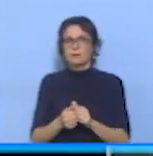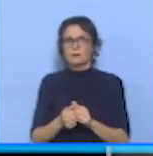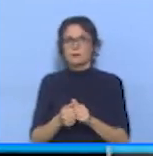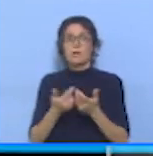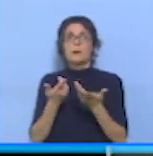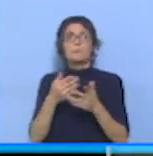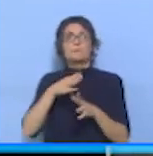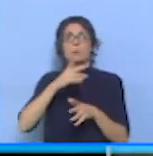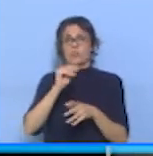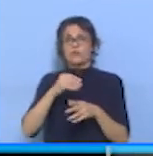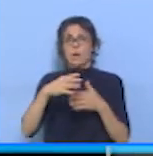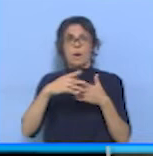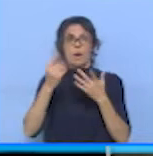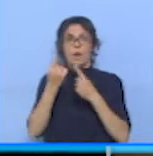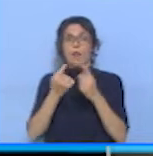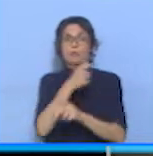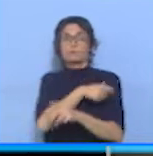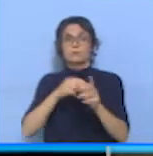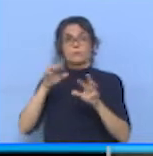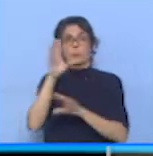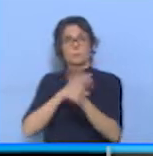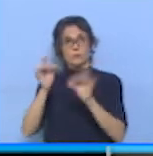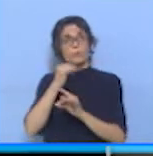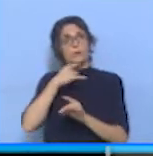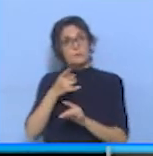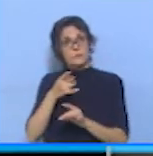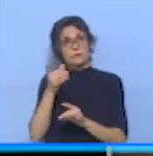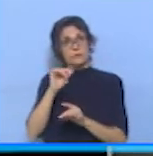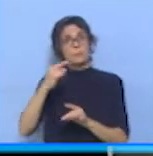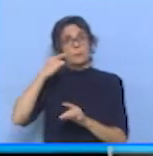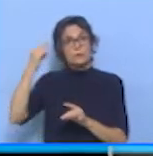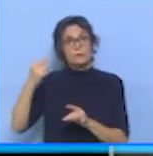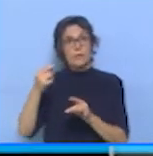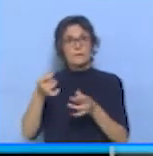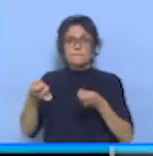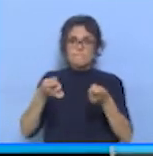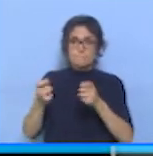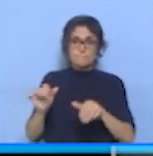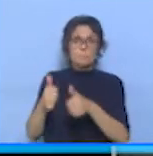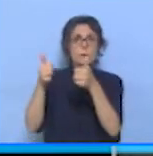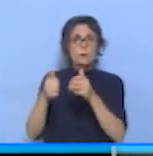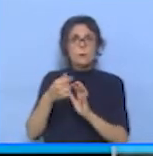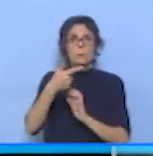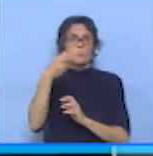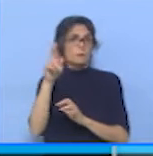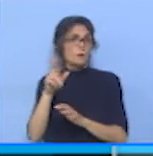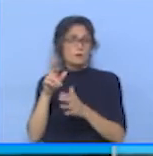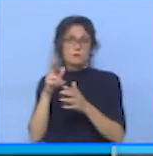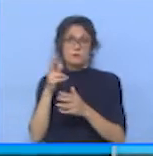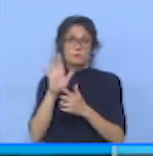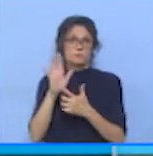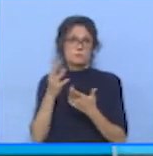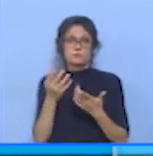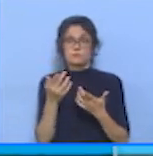coisas, os voos têm de se começar a fazer pagar, tem de haver um preço real que tenha taxas como têm, por exemplo, os